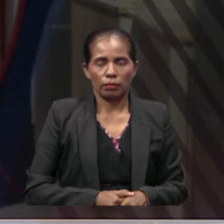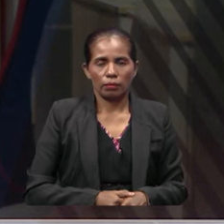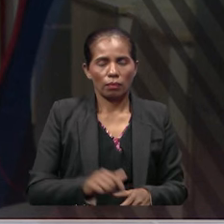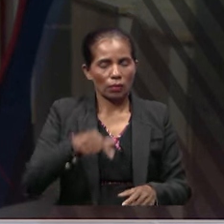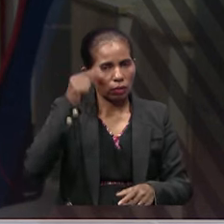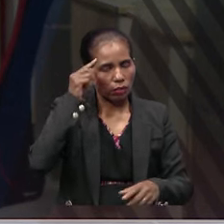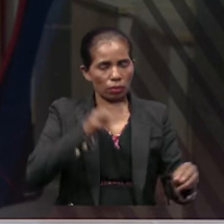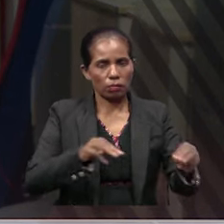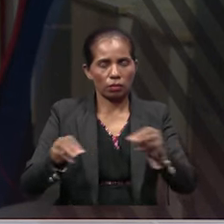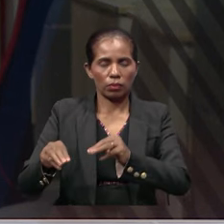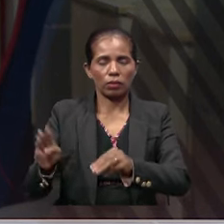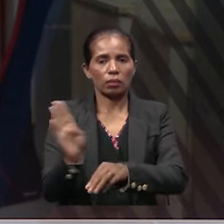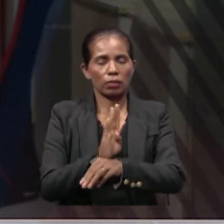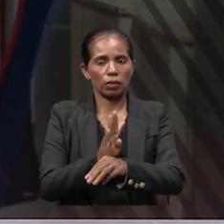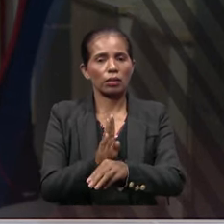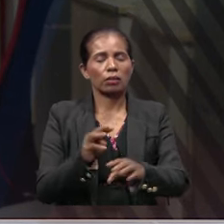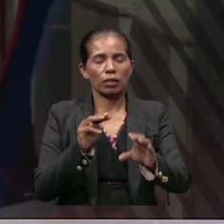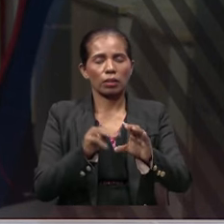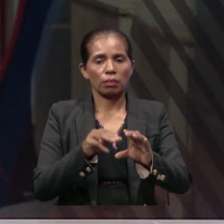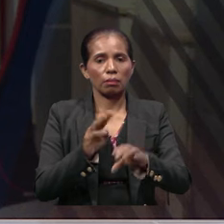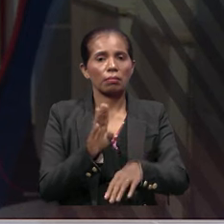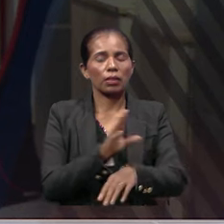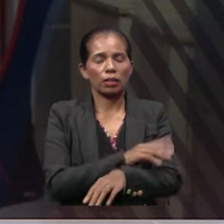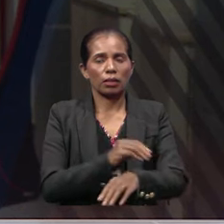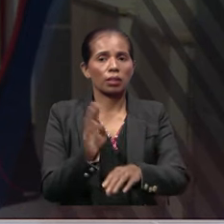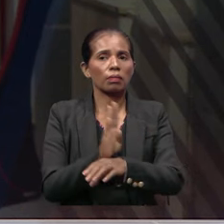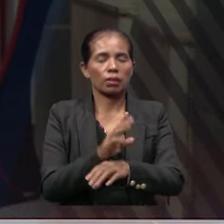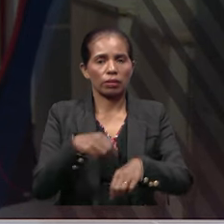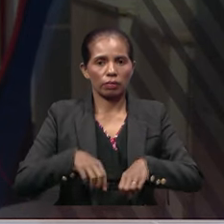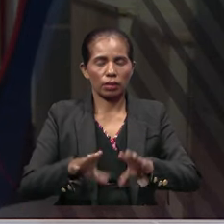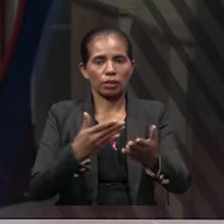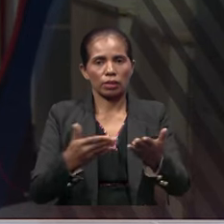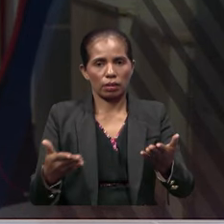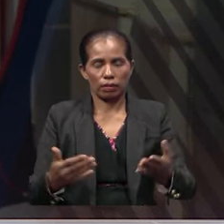Governo mudou na vendedores mercado TBS na Befaça San Estrada Ninin.